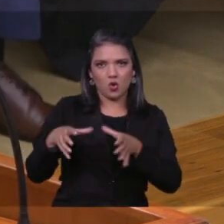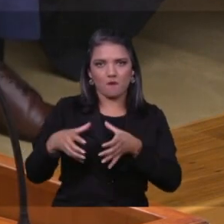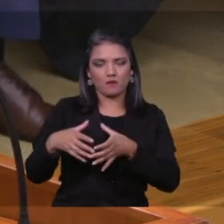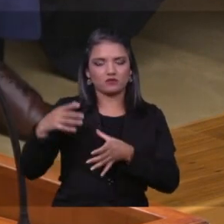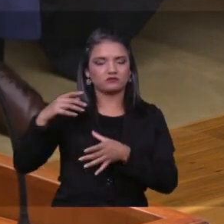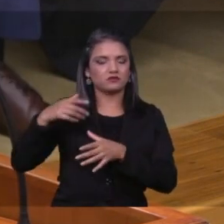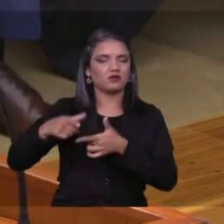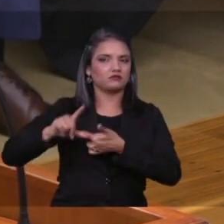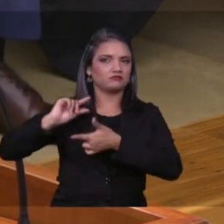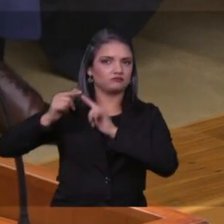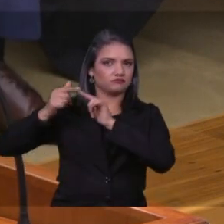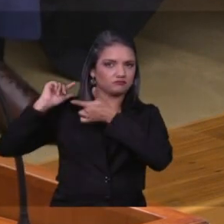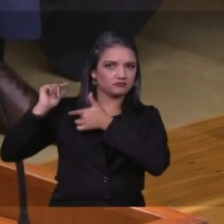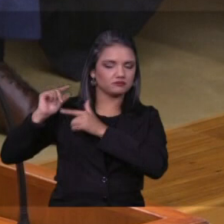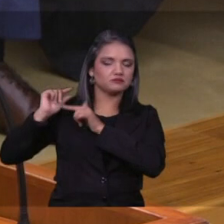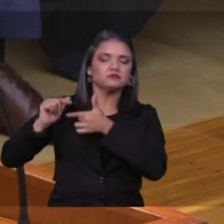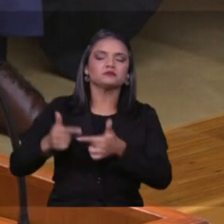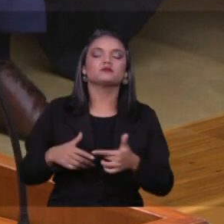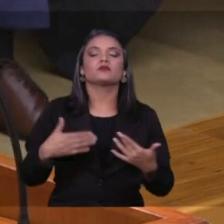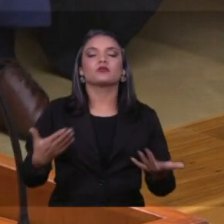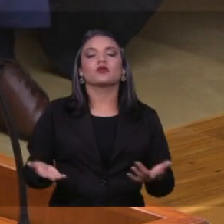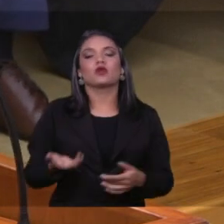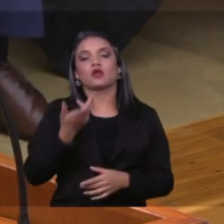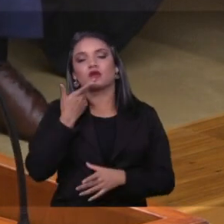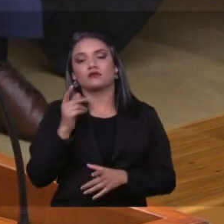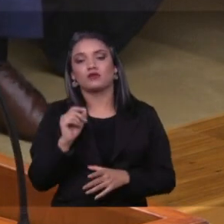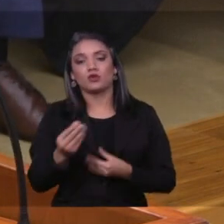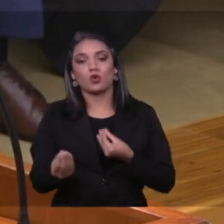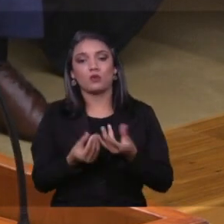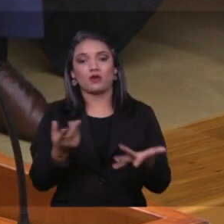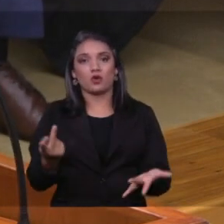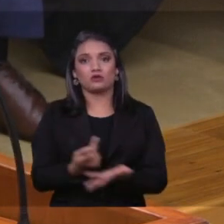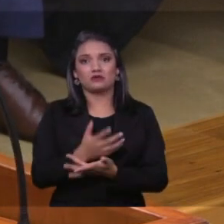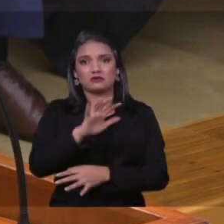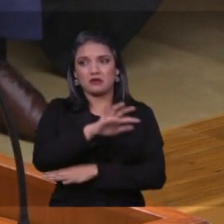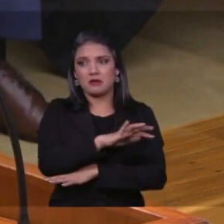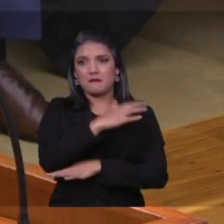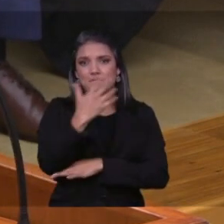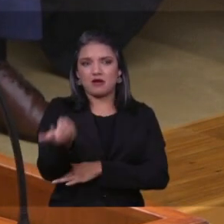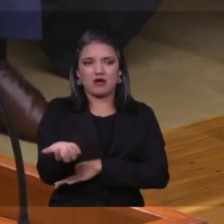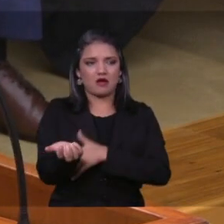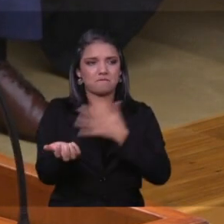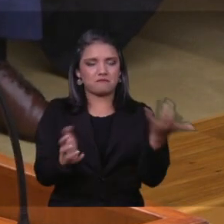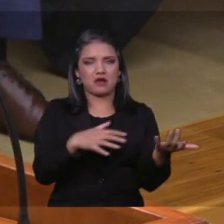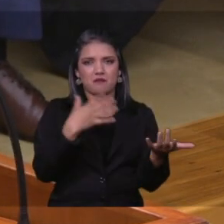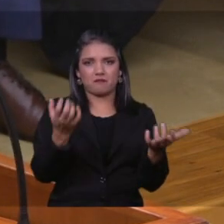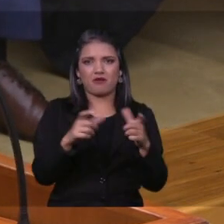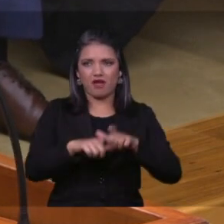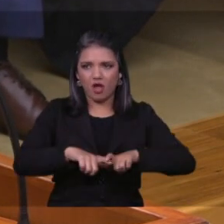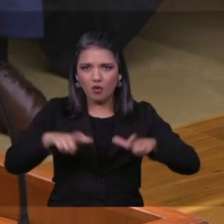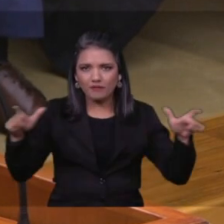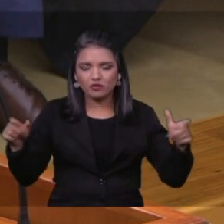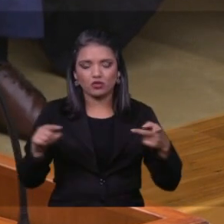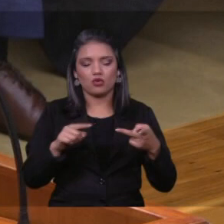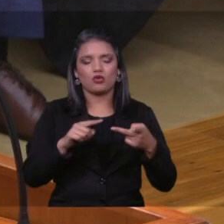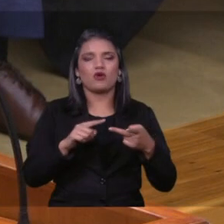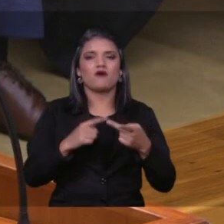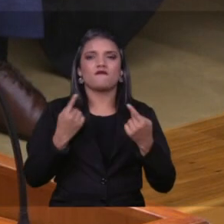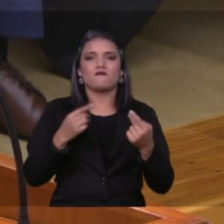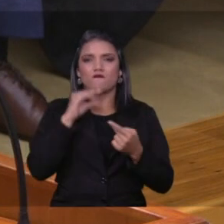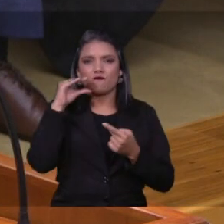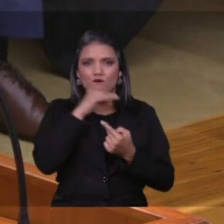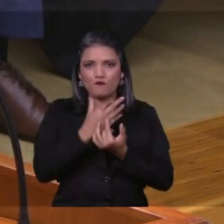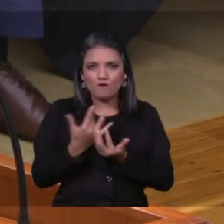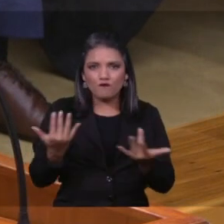existência de um cenário de crescimento dos níveis de desmatamento e incêndios florestais, sobretudo nos biomas amazônico e do